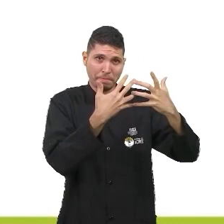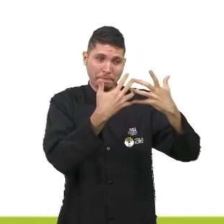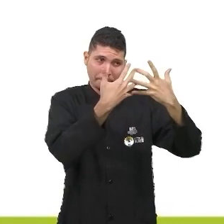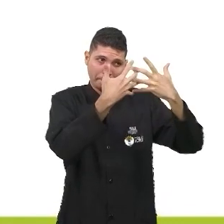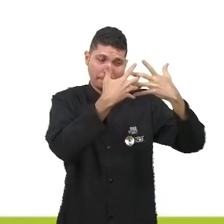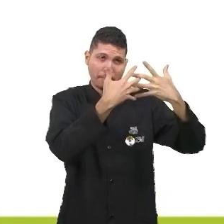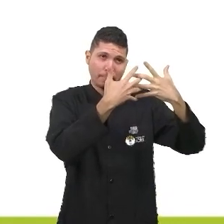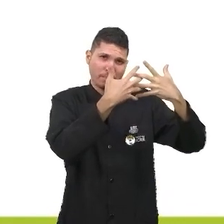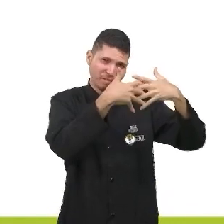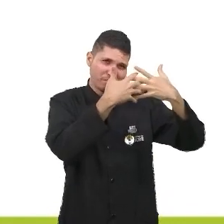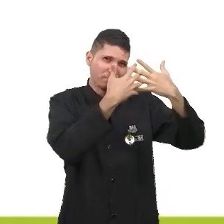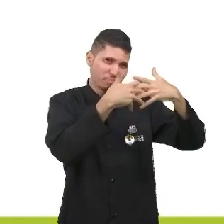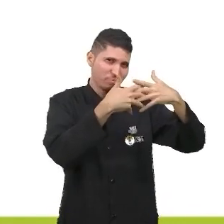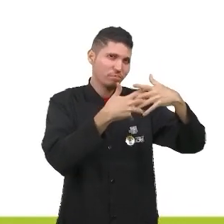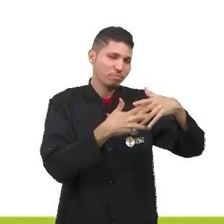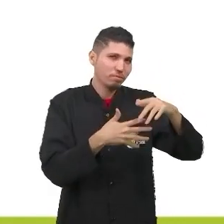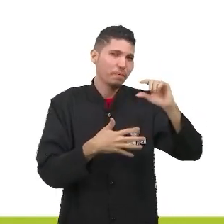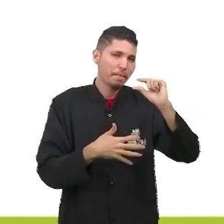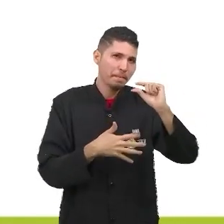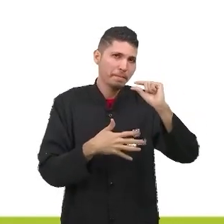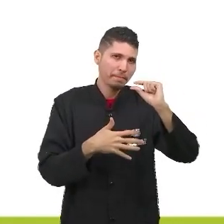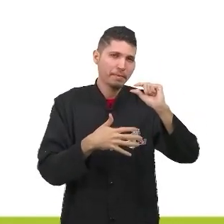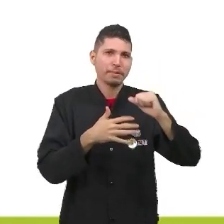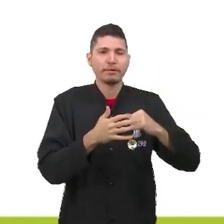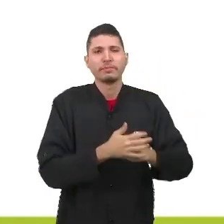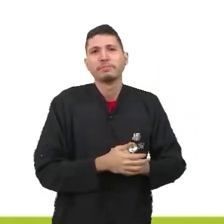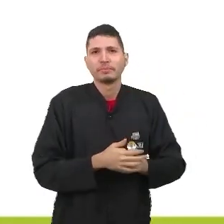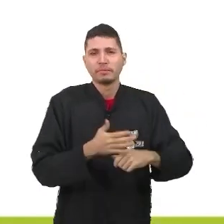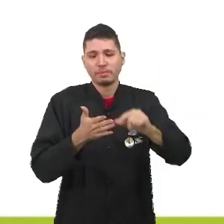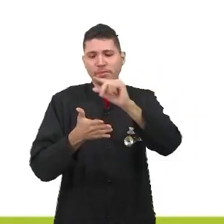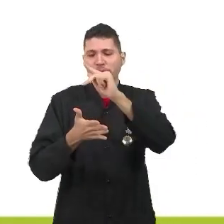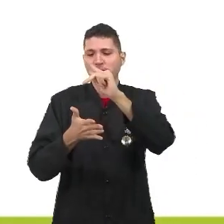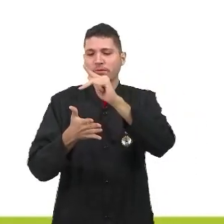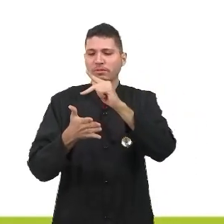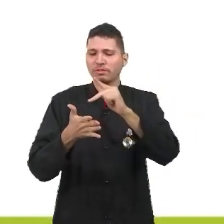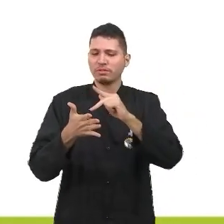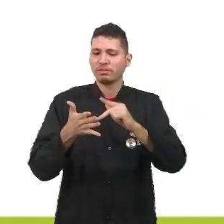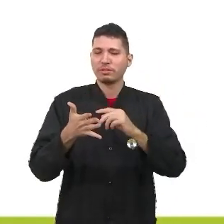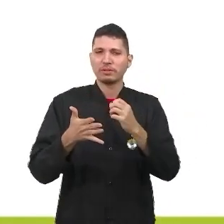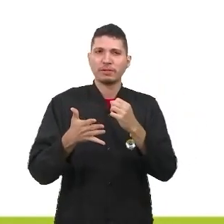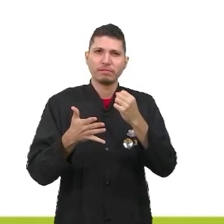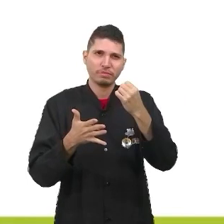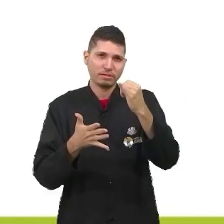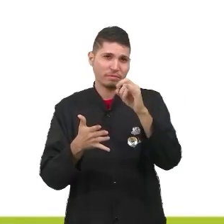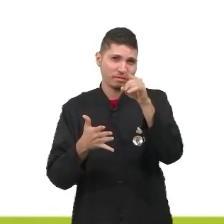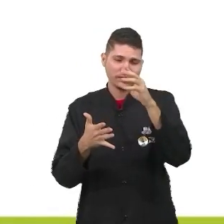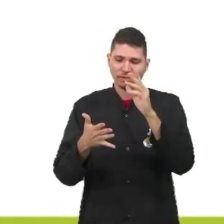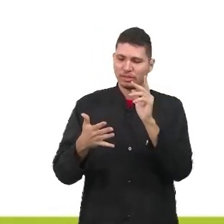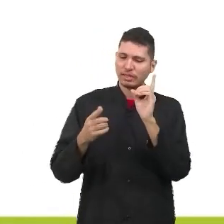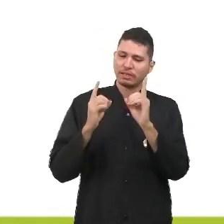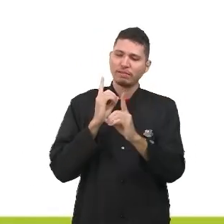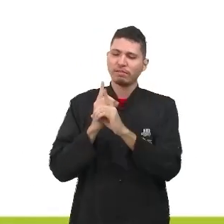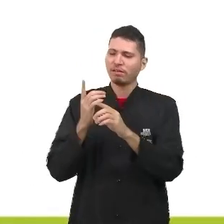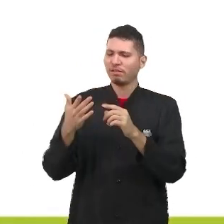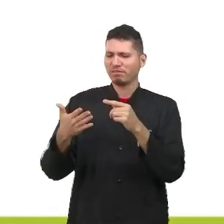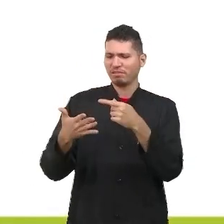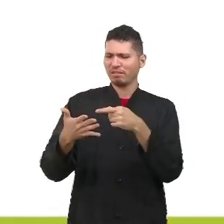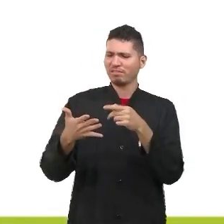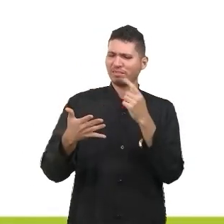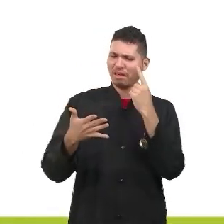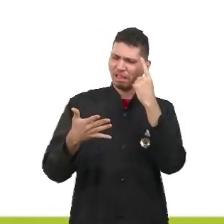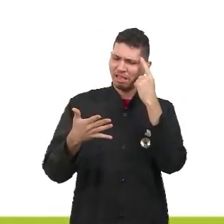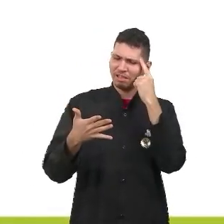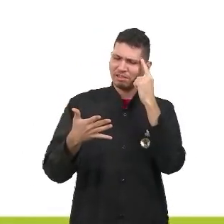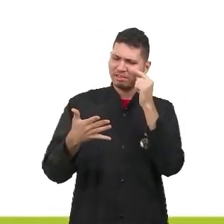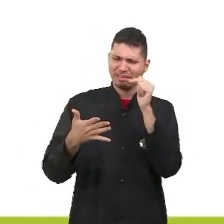olhem e digam assim: ah, isso é um poema, isso não é um poema, porque o objetivo principal era o quê? É justamente criar